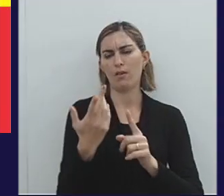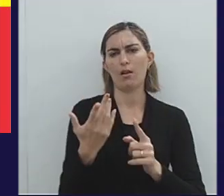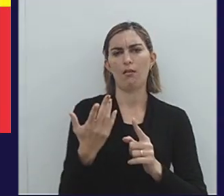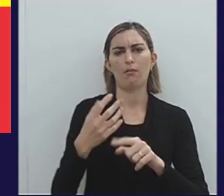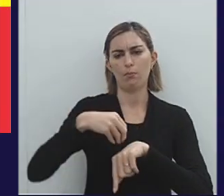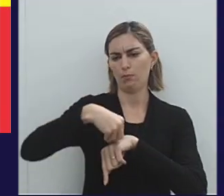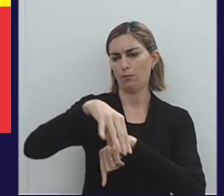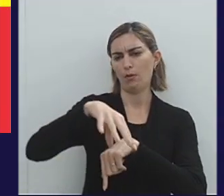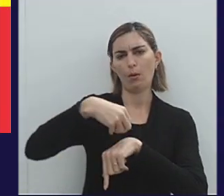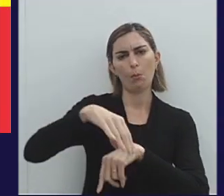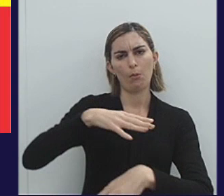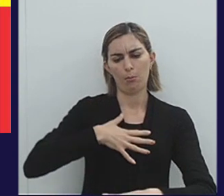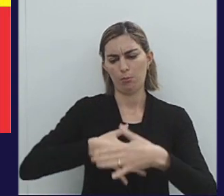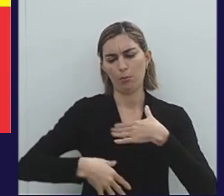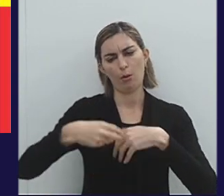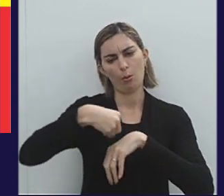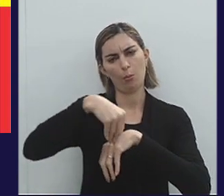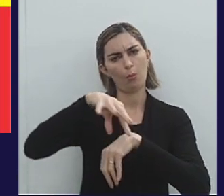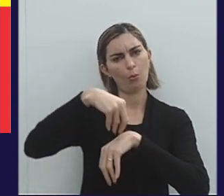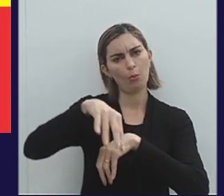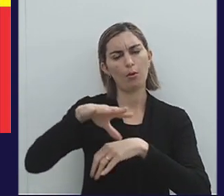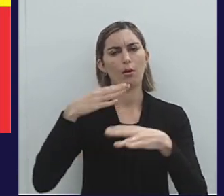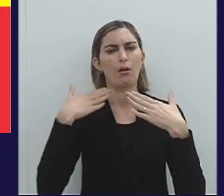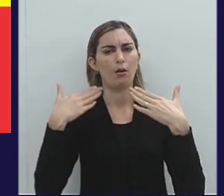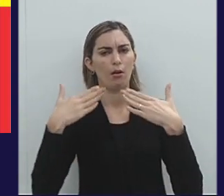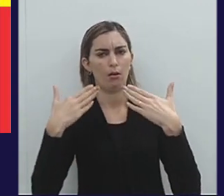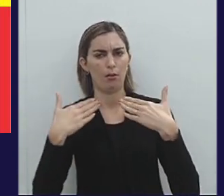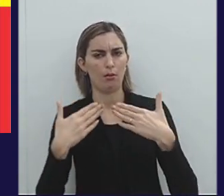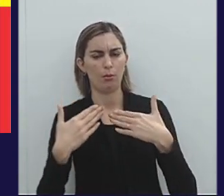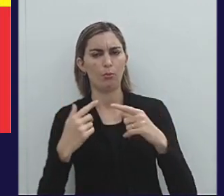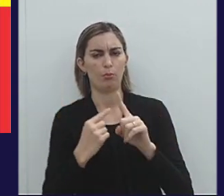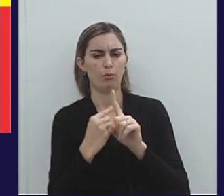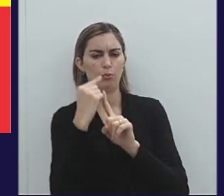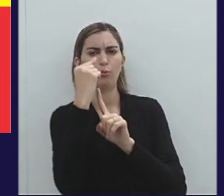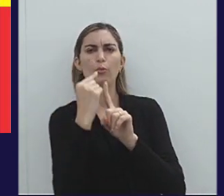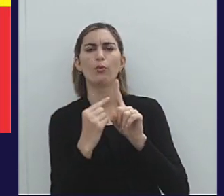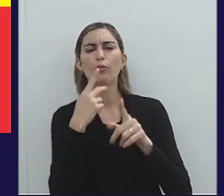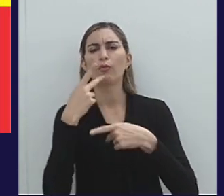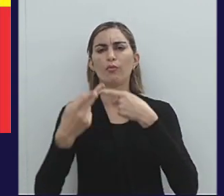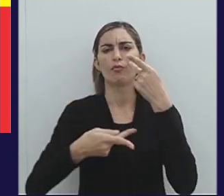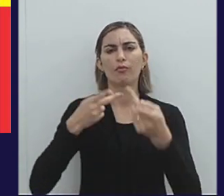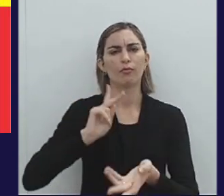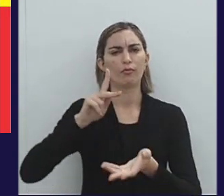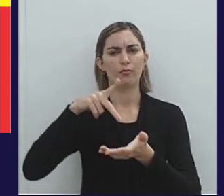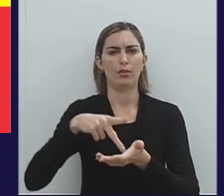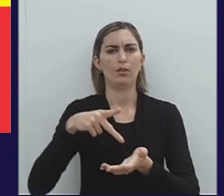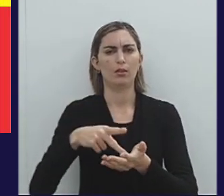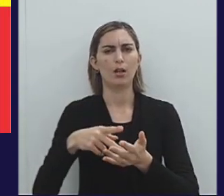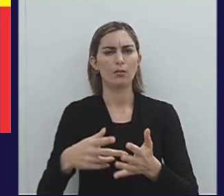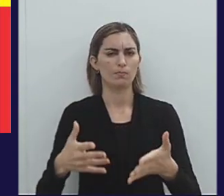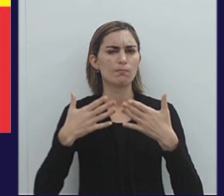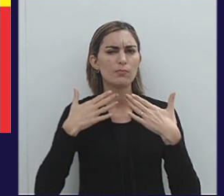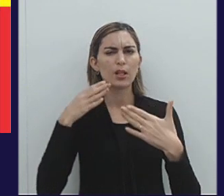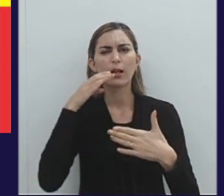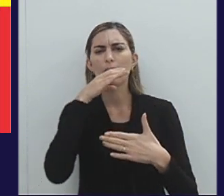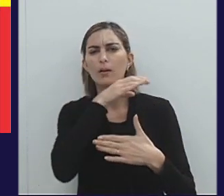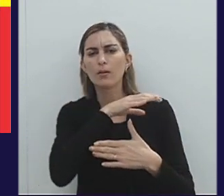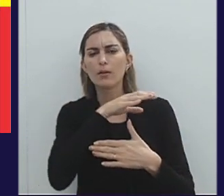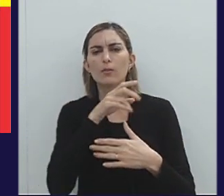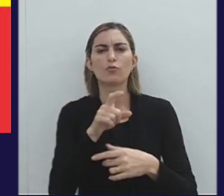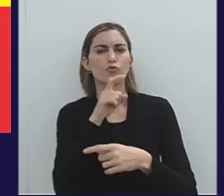fala de transferência de calor e de equilíbrio térmico, se está falando, na verdade, de